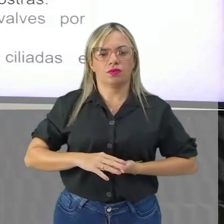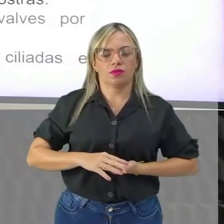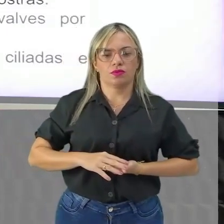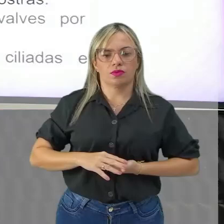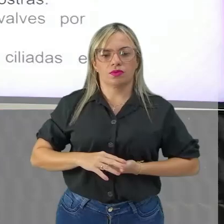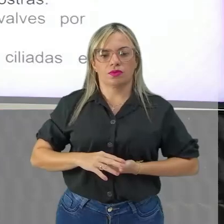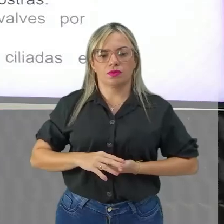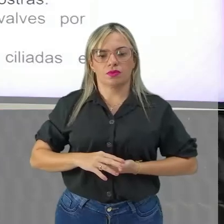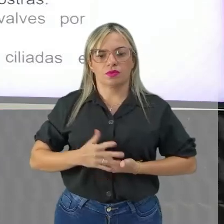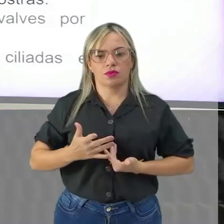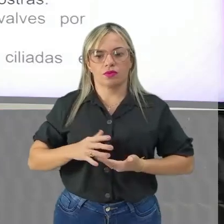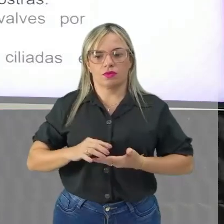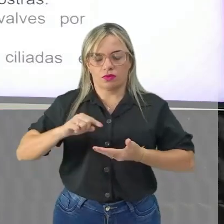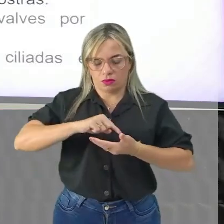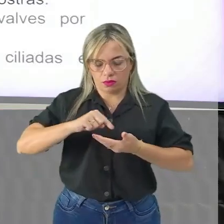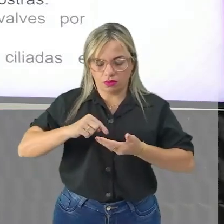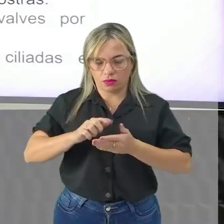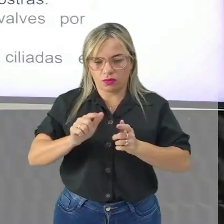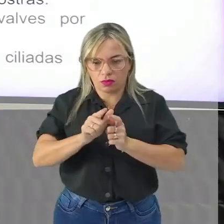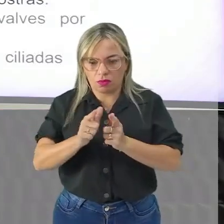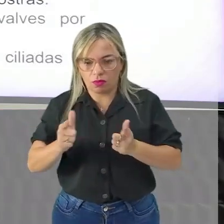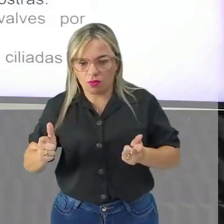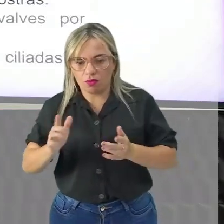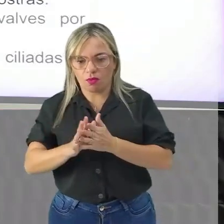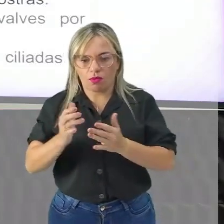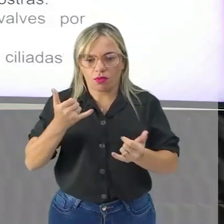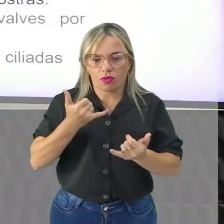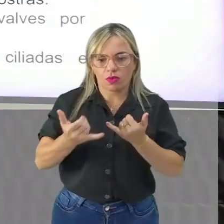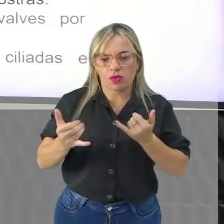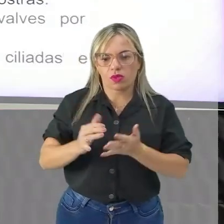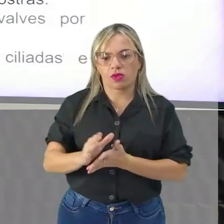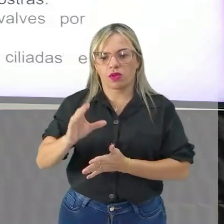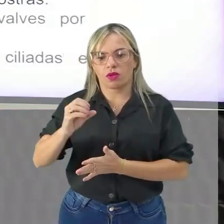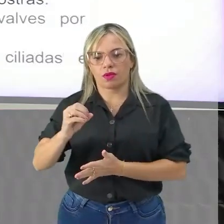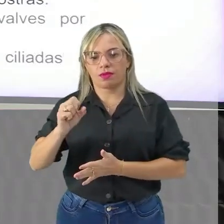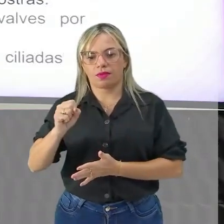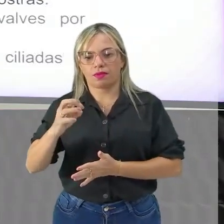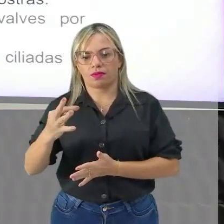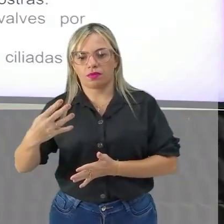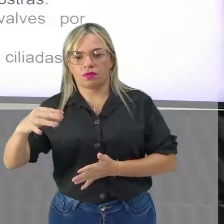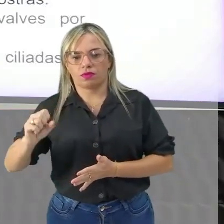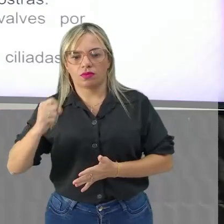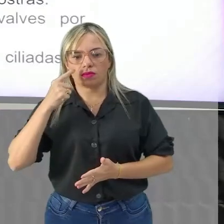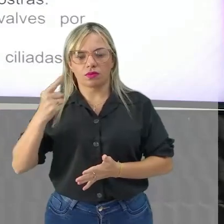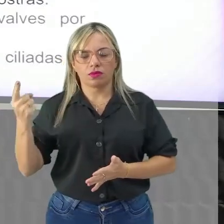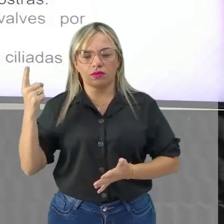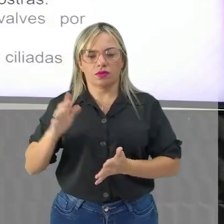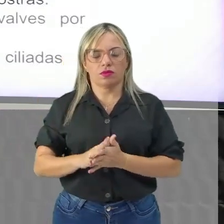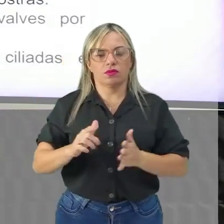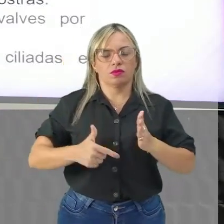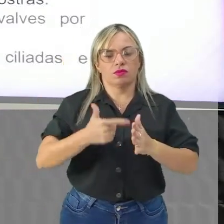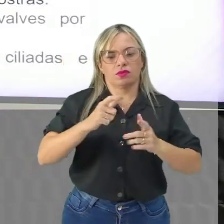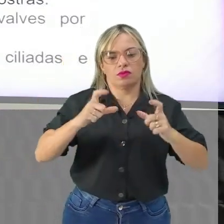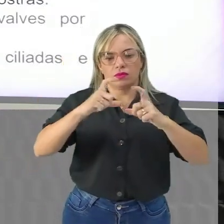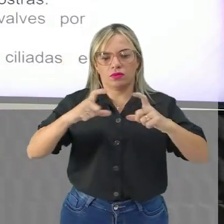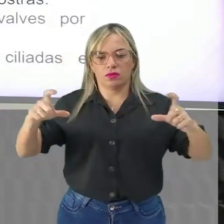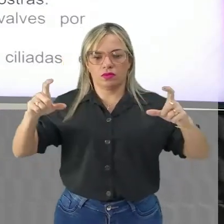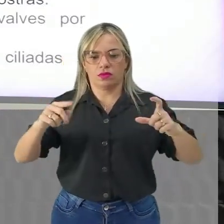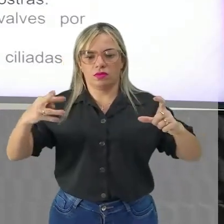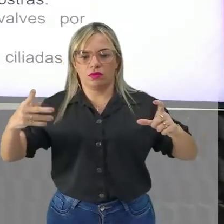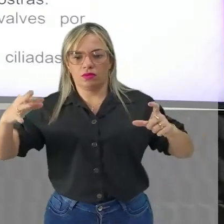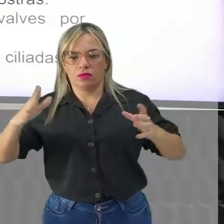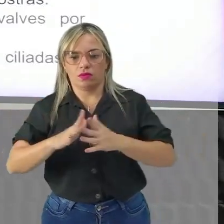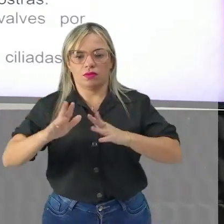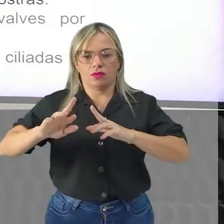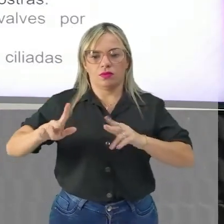Corpo achatado lateralmente, parece uma ostra mesmo, uma ostrinha, para quem não conhece, né? Os gastrópodes diferem dos bivalves por